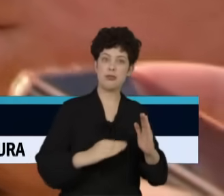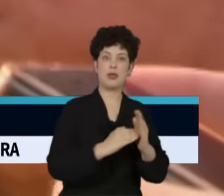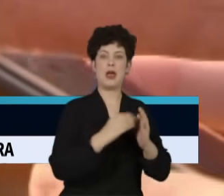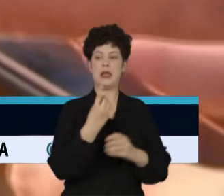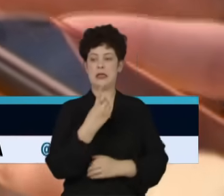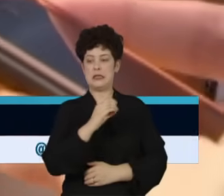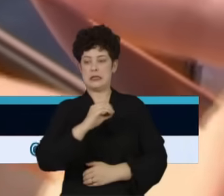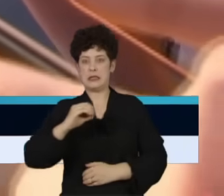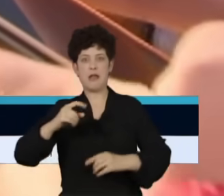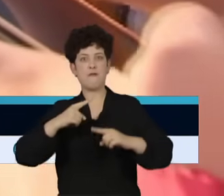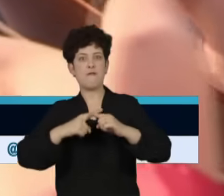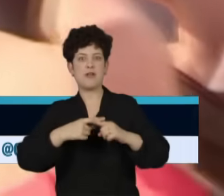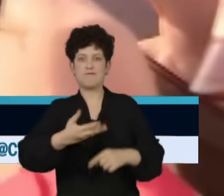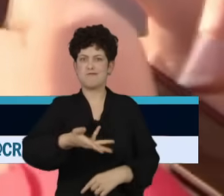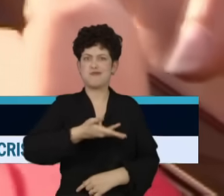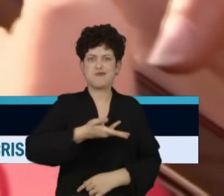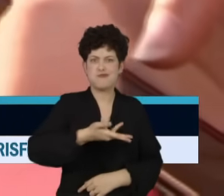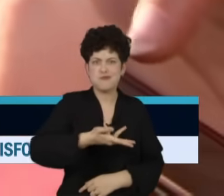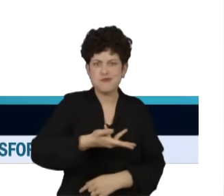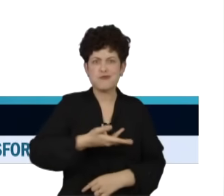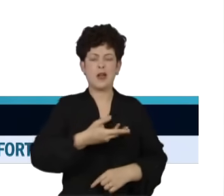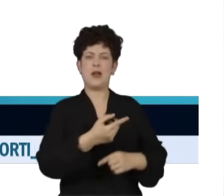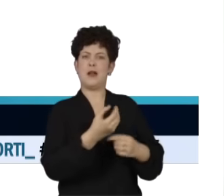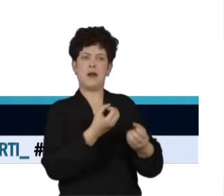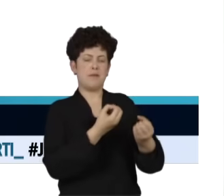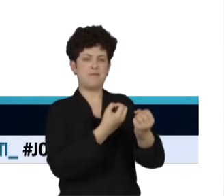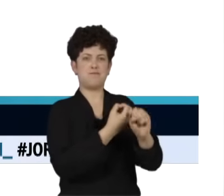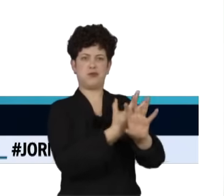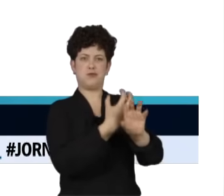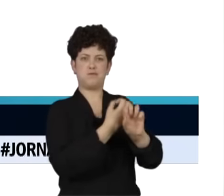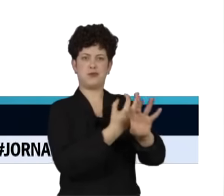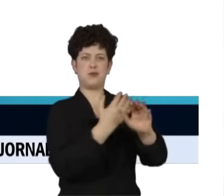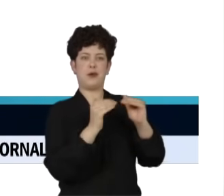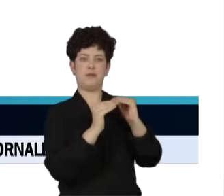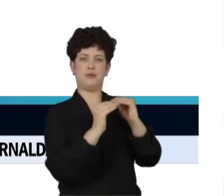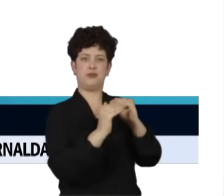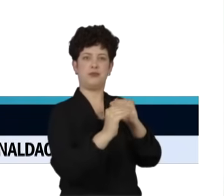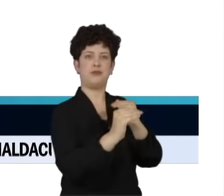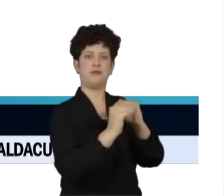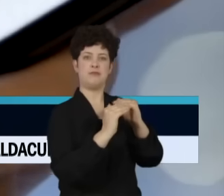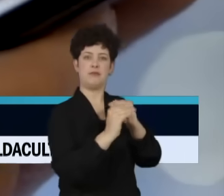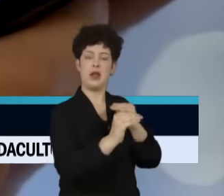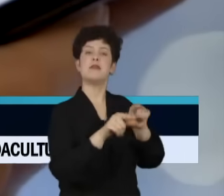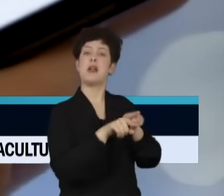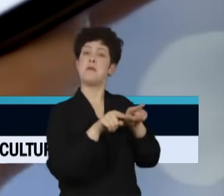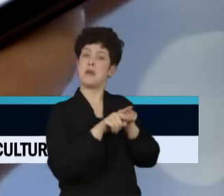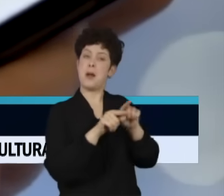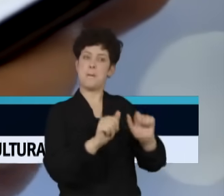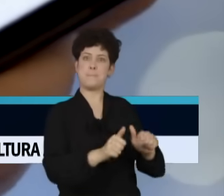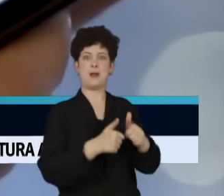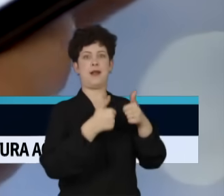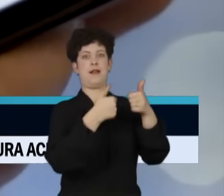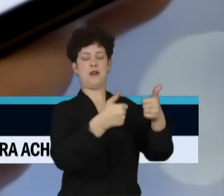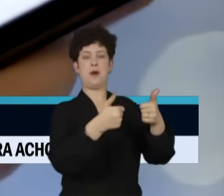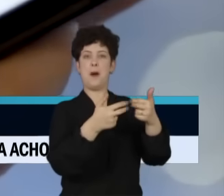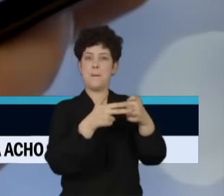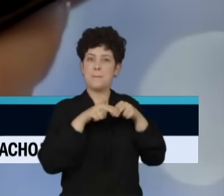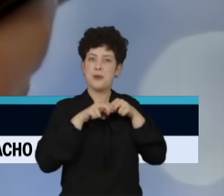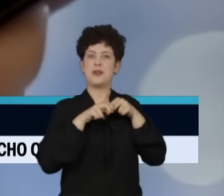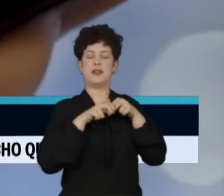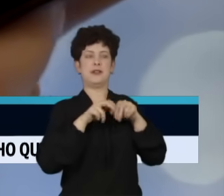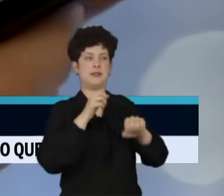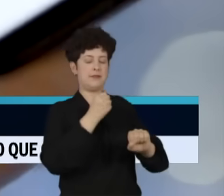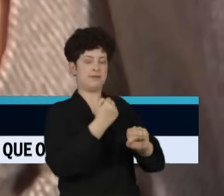vezes mais rápida. O tempo de resposta e a estabilidade da conexão também são melhores, o que amplia as